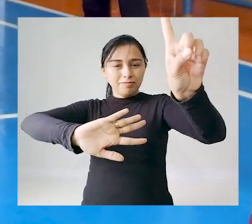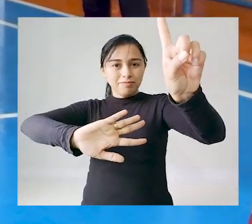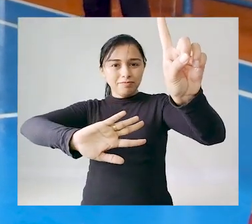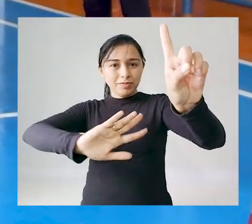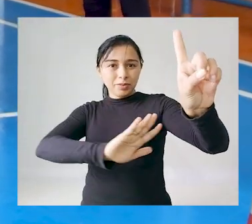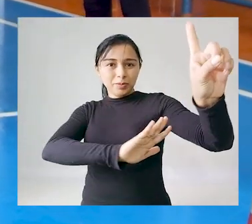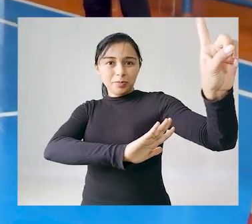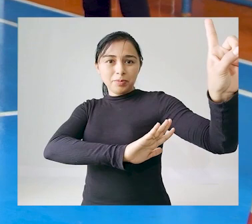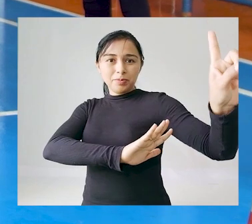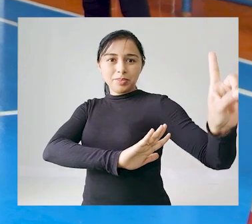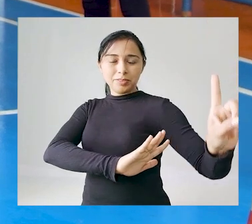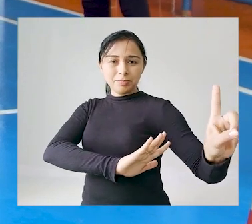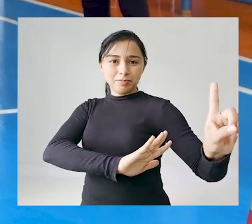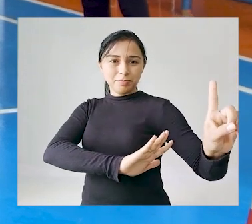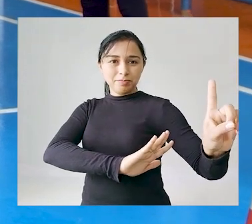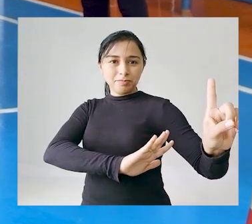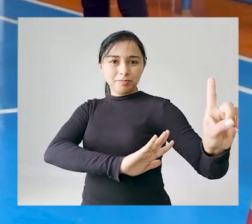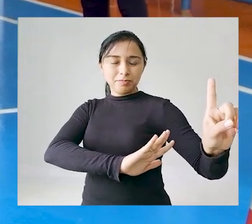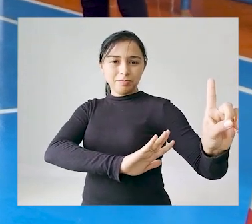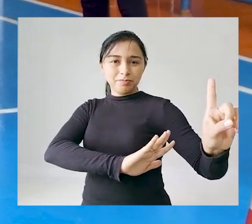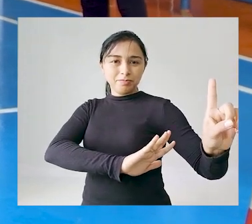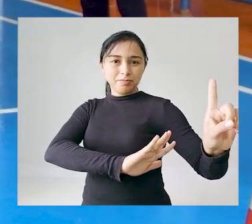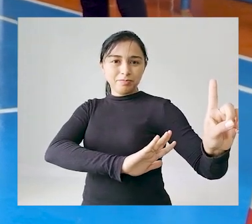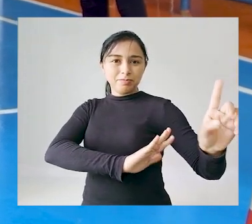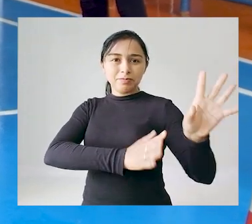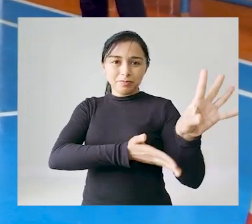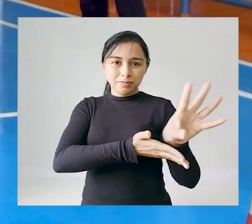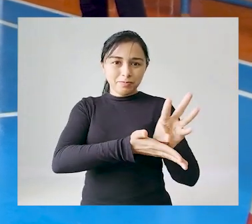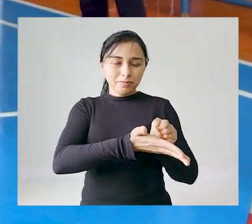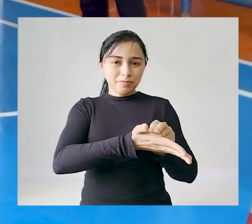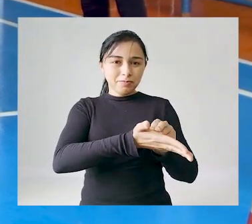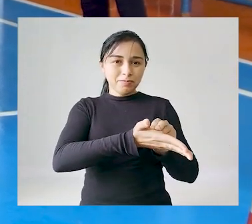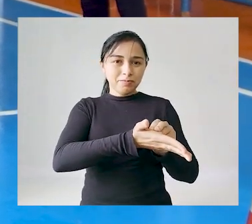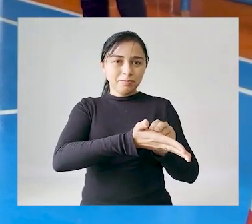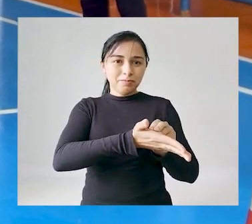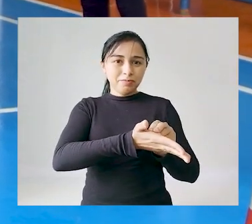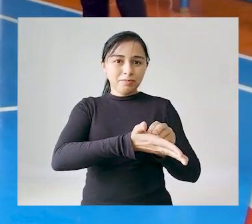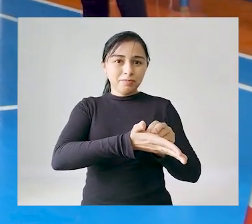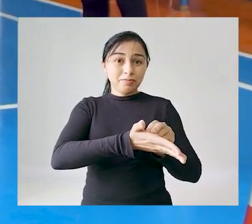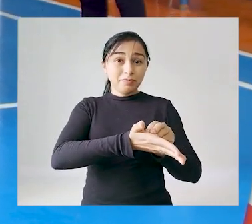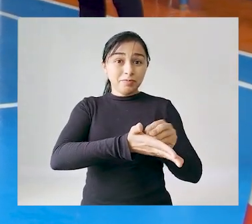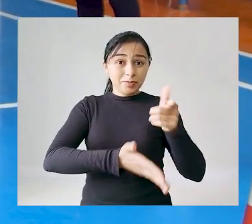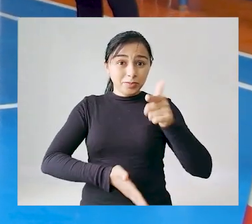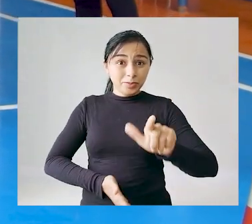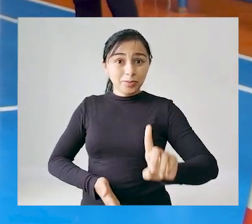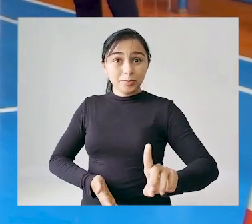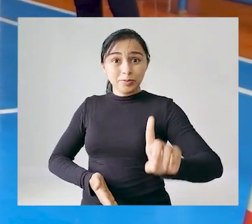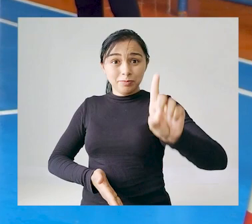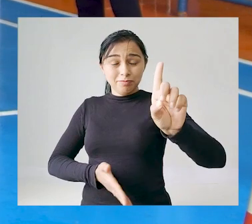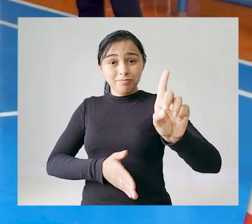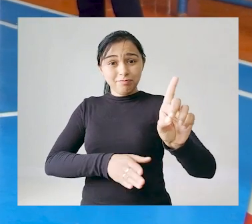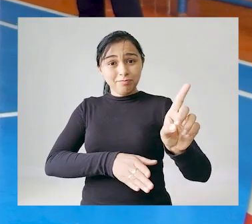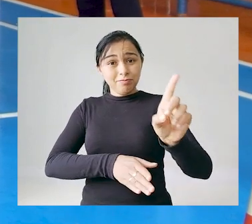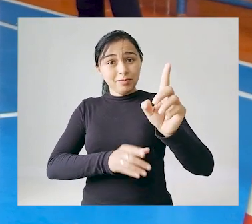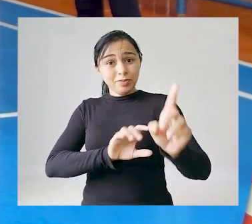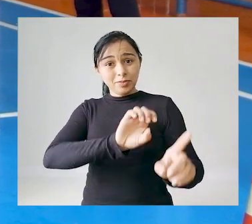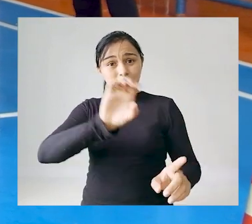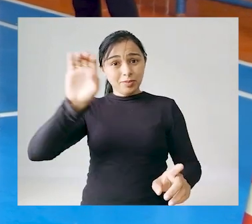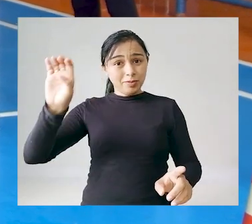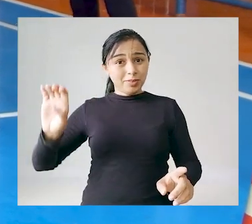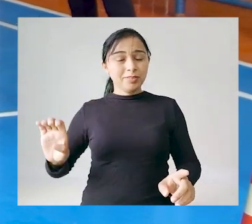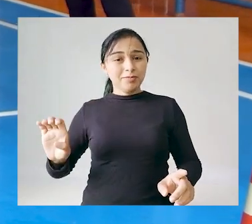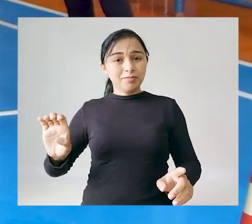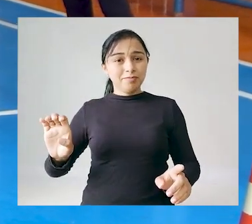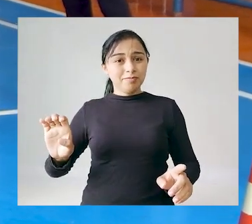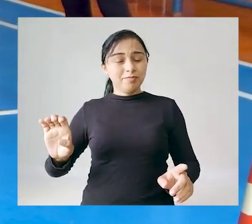Caiu agora, segura. Muito bem. Braço em cima,